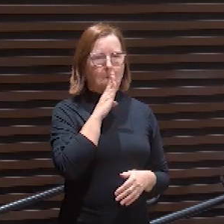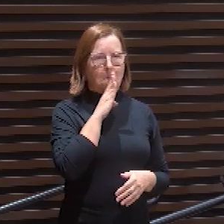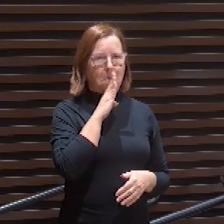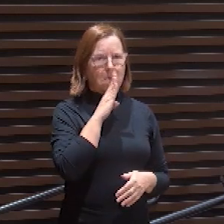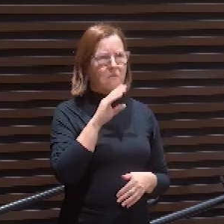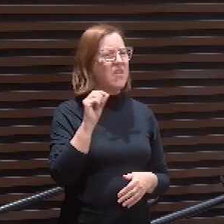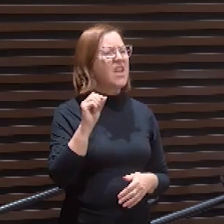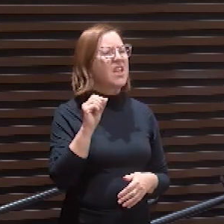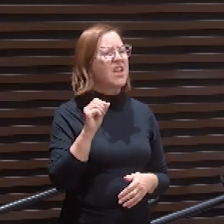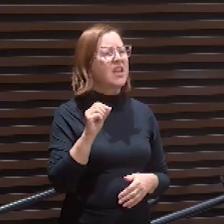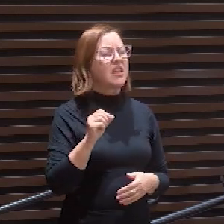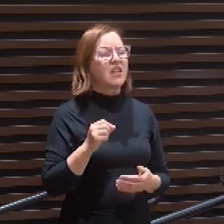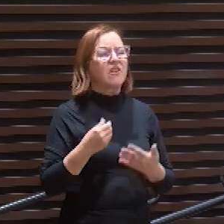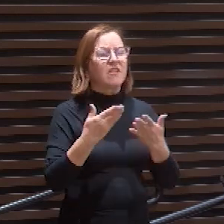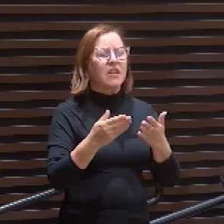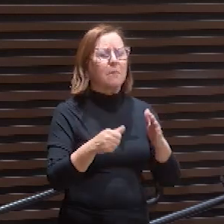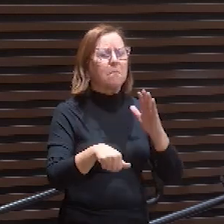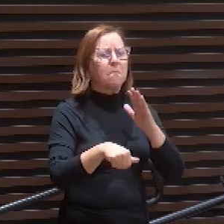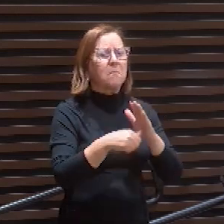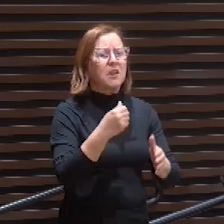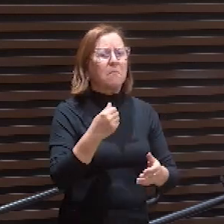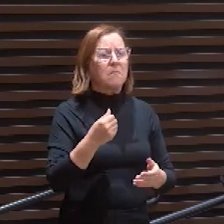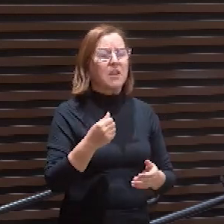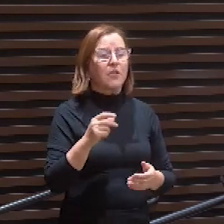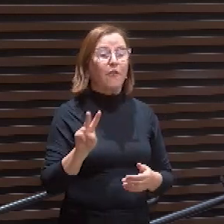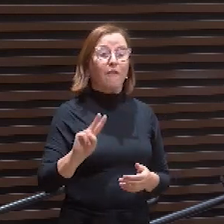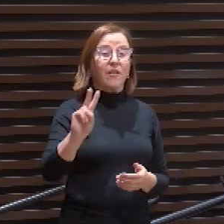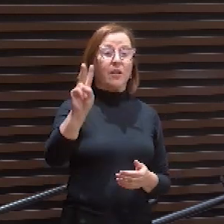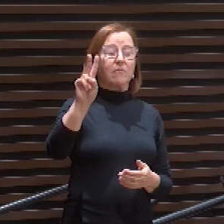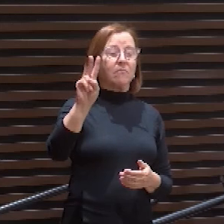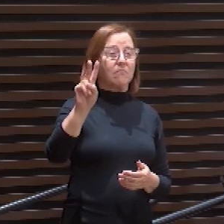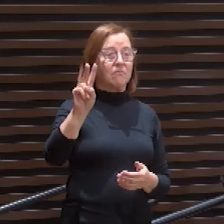Quem oferece o primeiro lance?